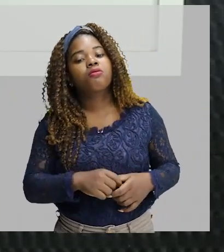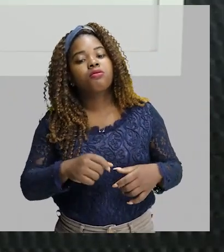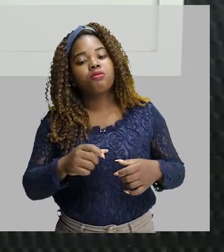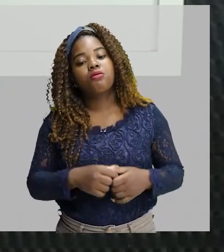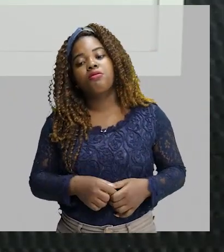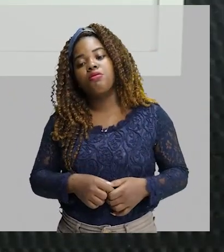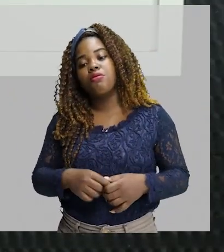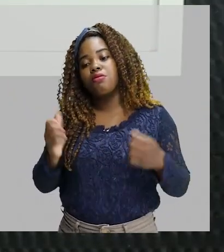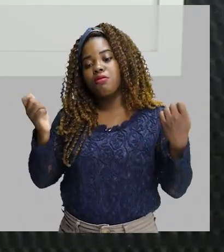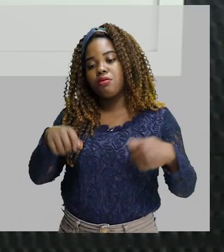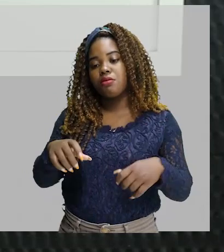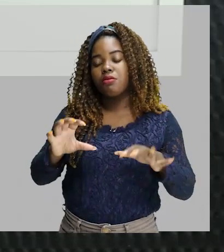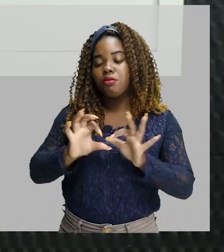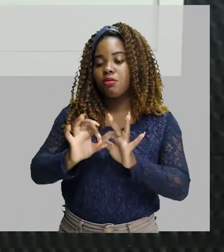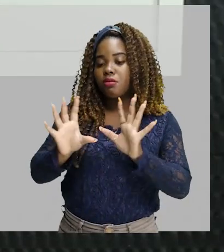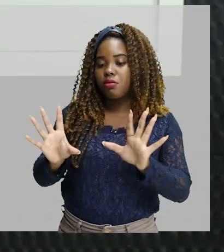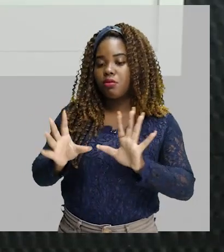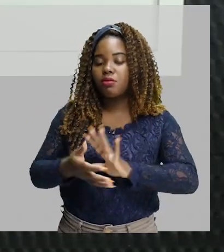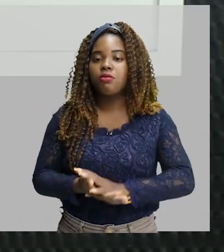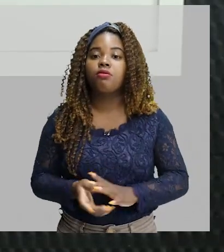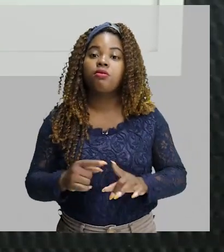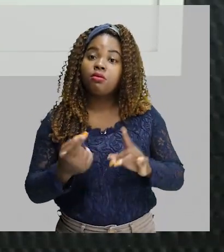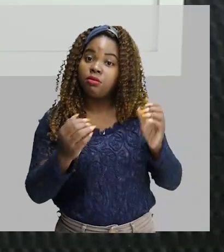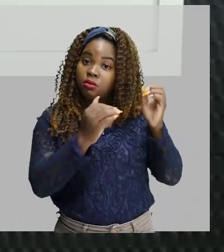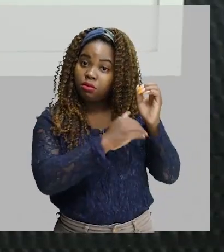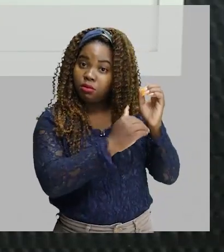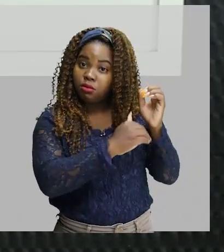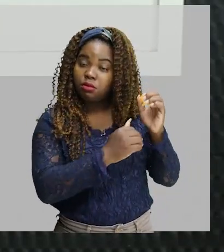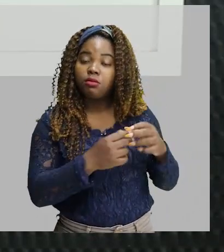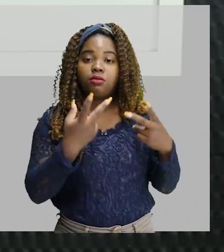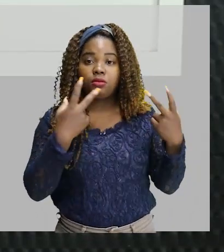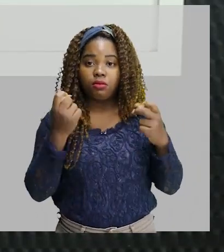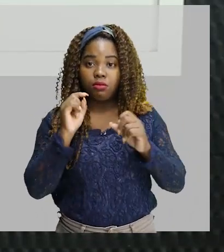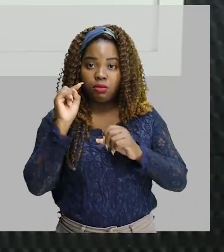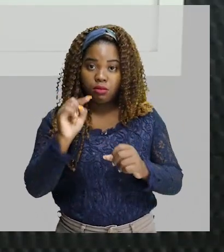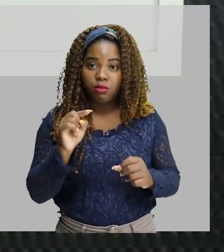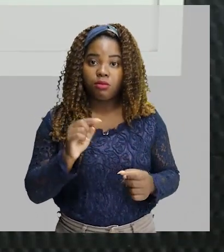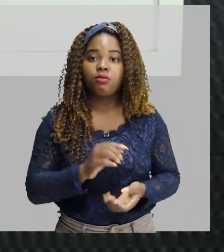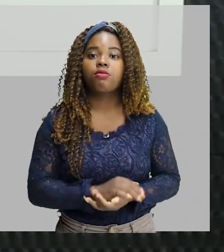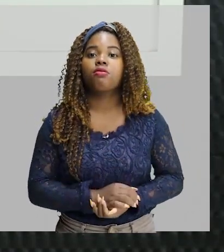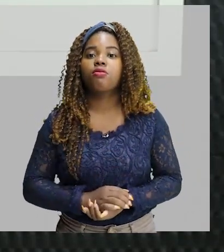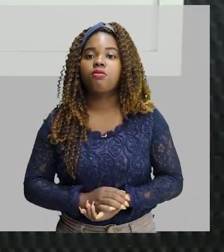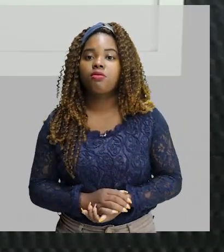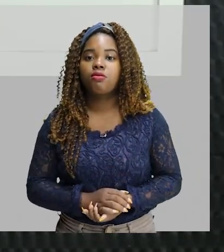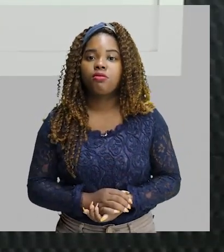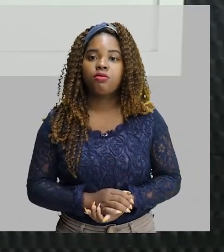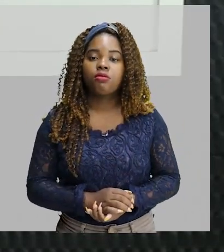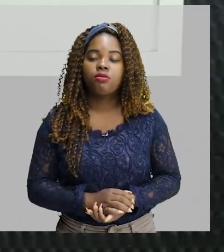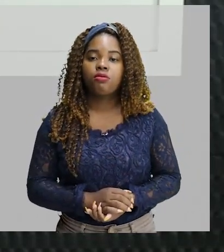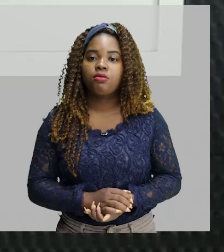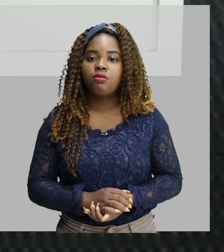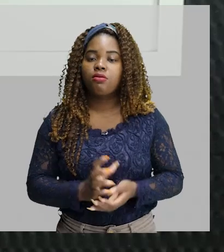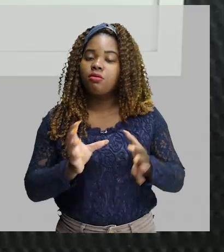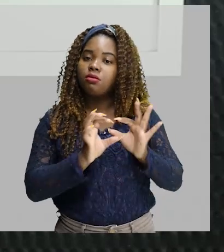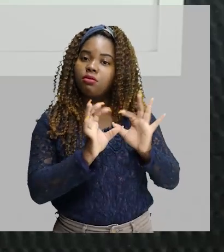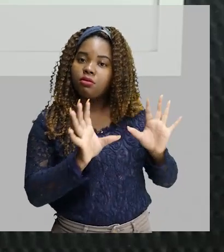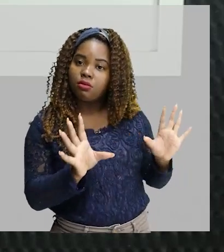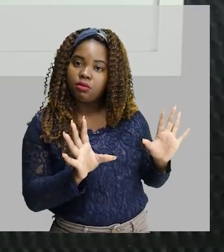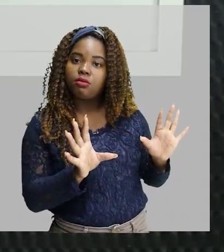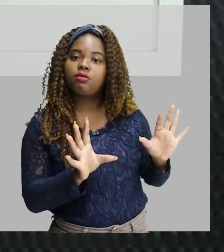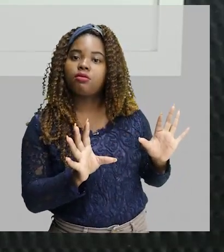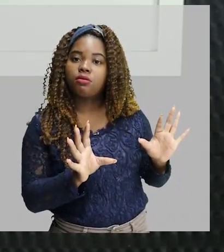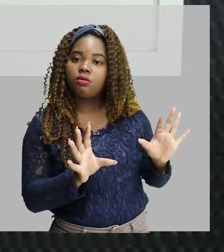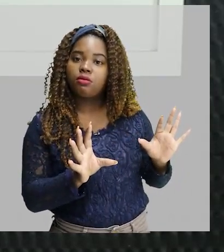tem um segredo. Perceba você, meu amigo, minha amiga, meu aluno, que esta liberdade,